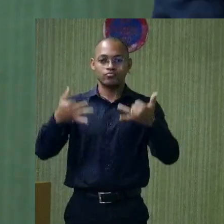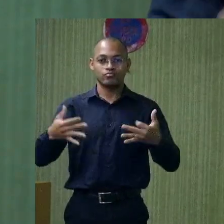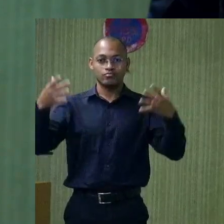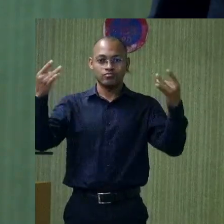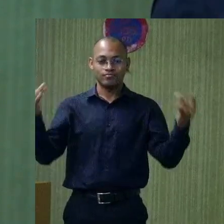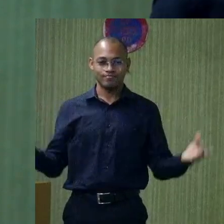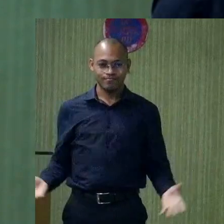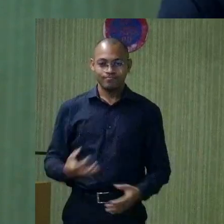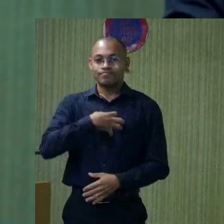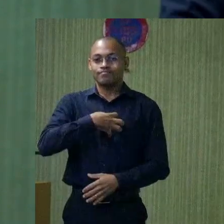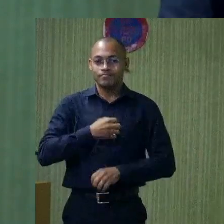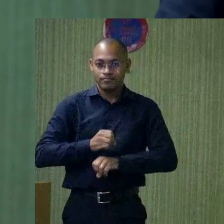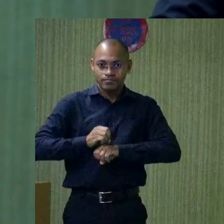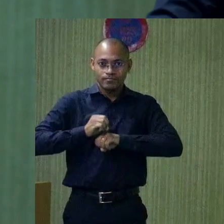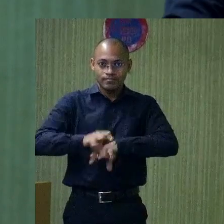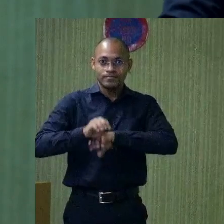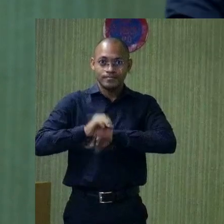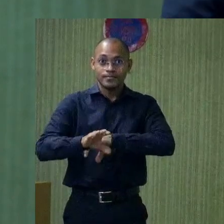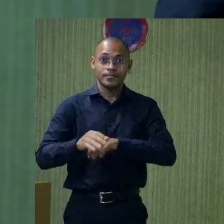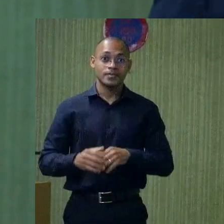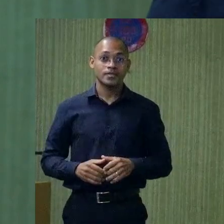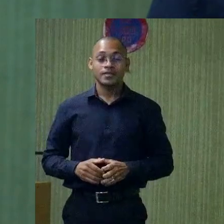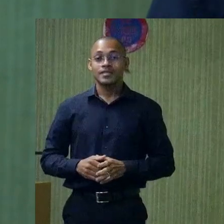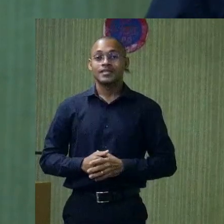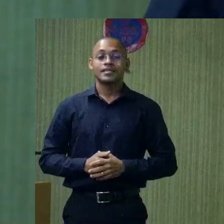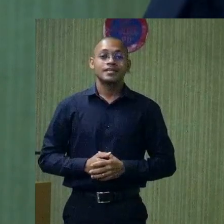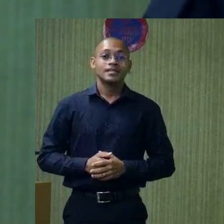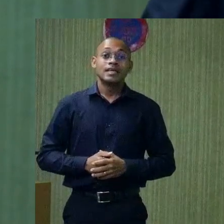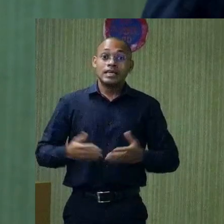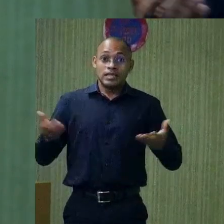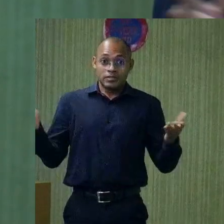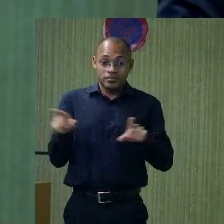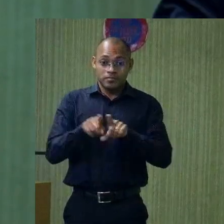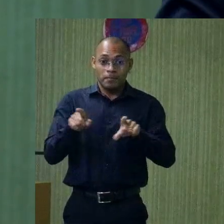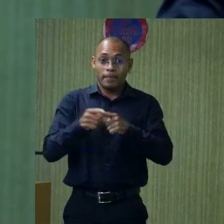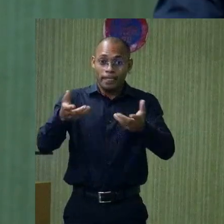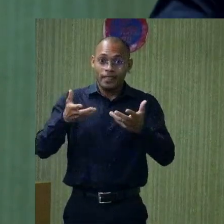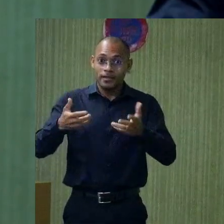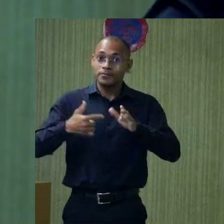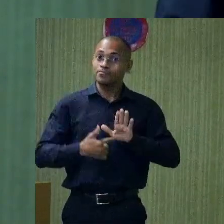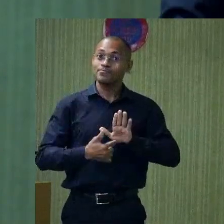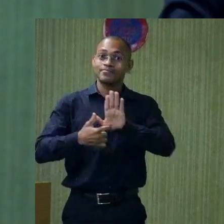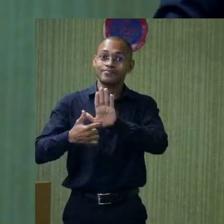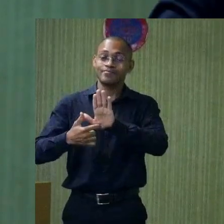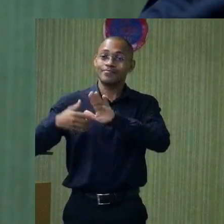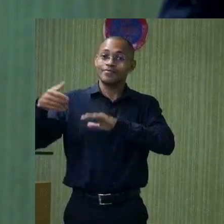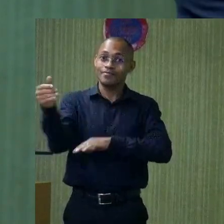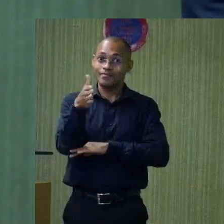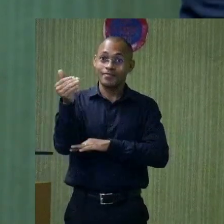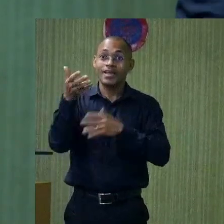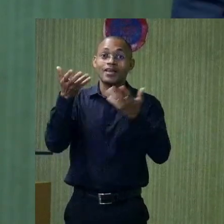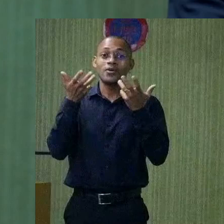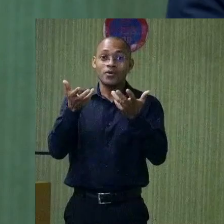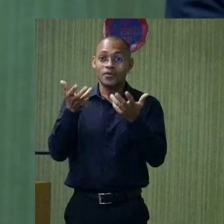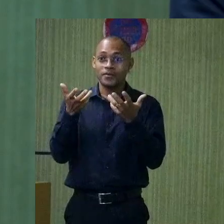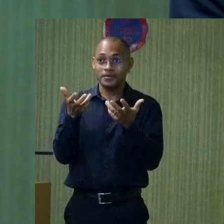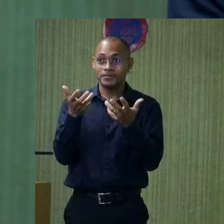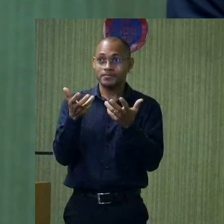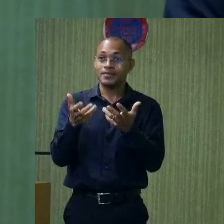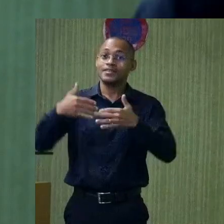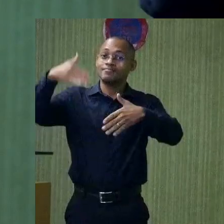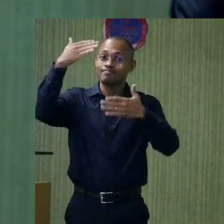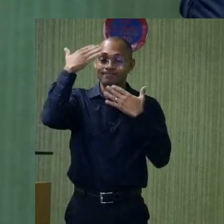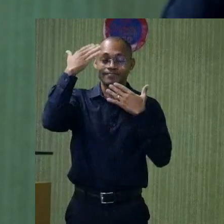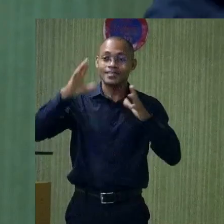educação e e trazendo então a bandeira né o quero agradecer a todos os Ministérios